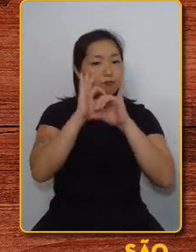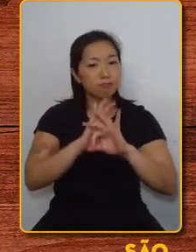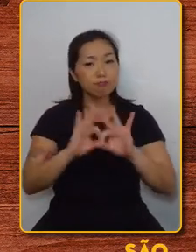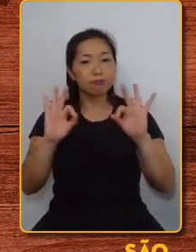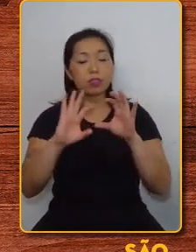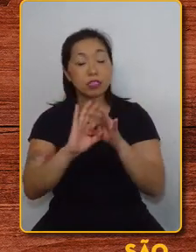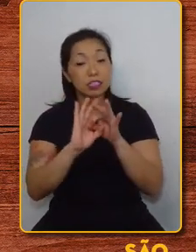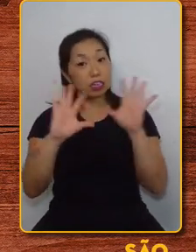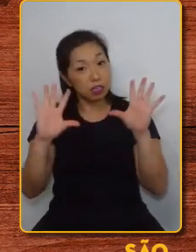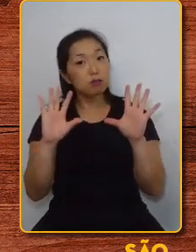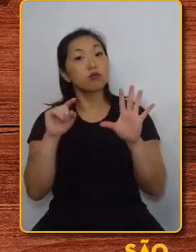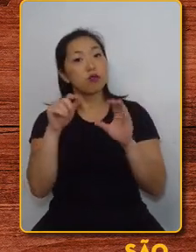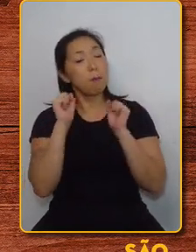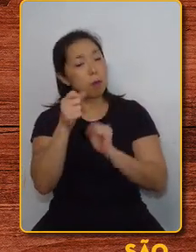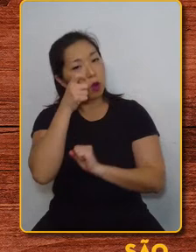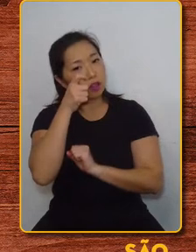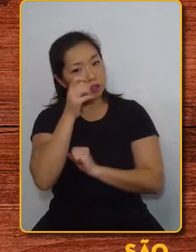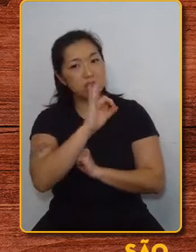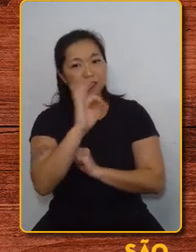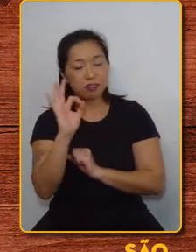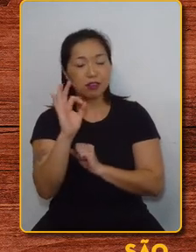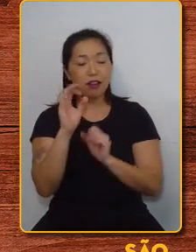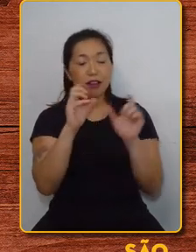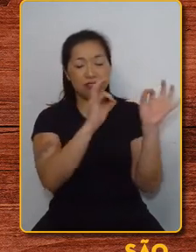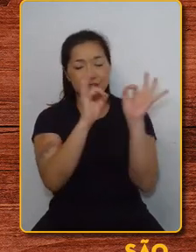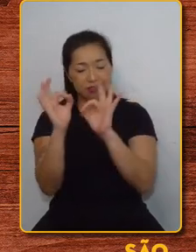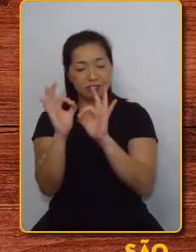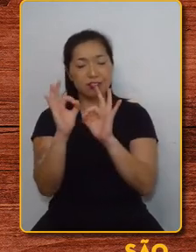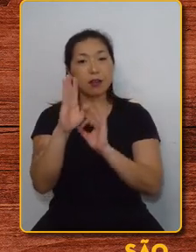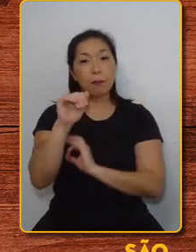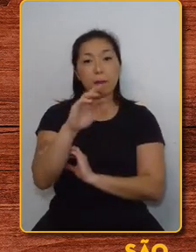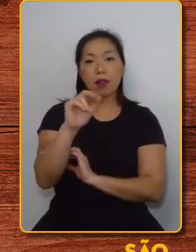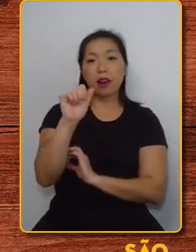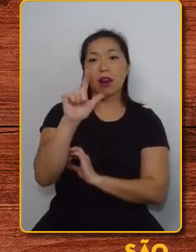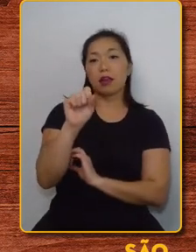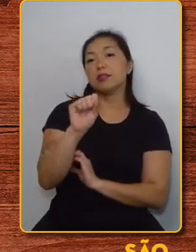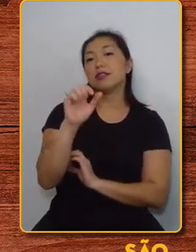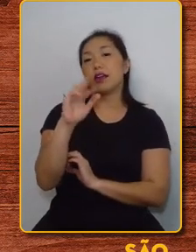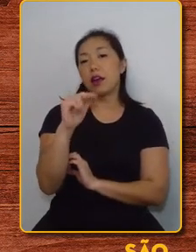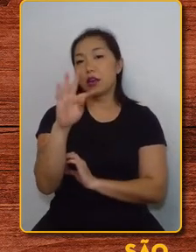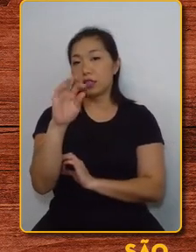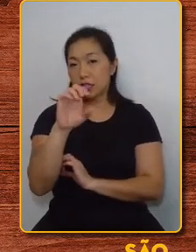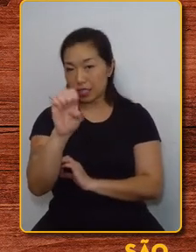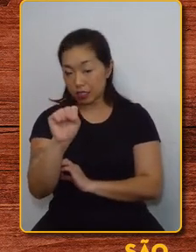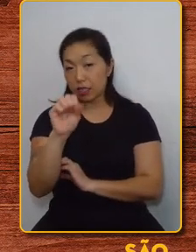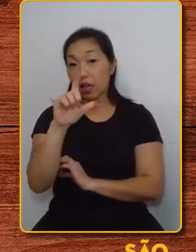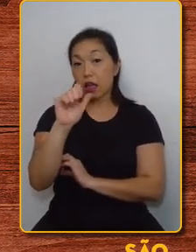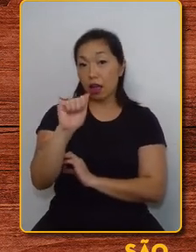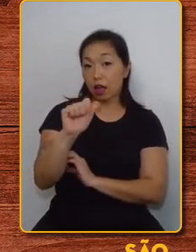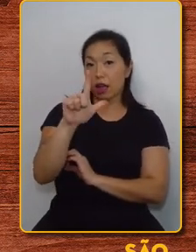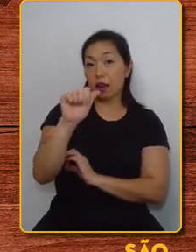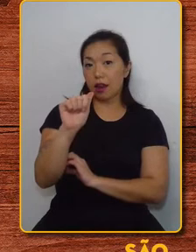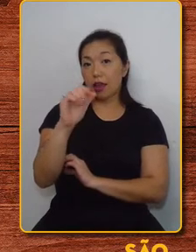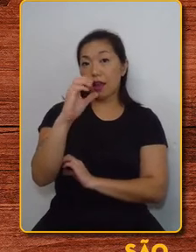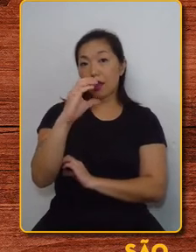Carte, e para acessar ele, basta entrar na página do festival, que é SP Food Film Fest, com